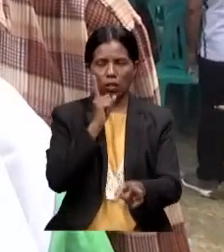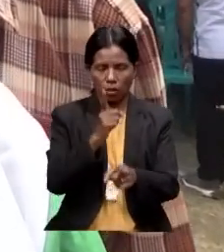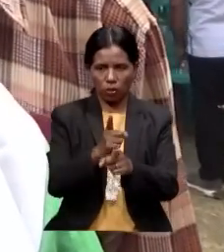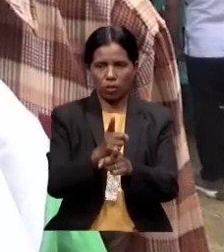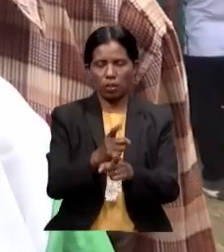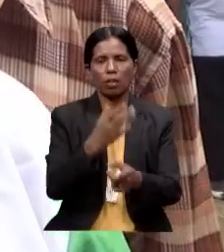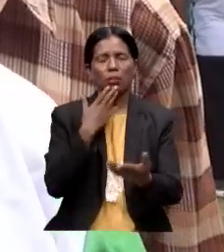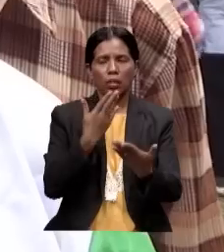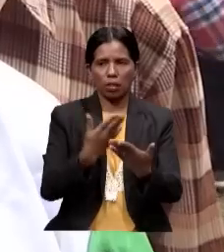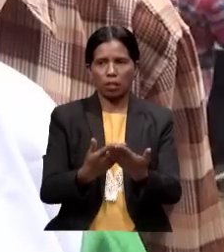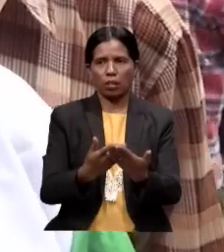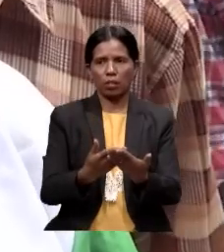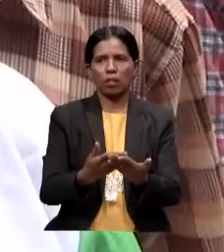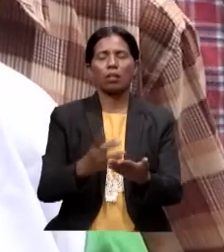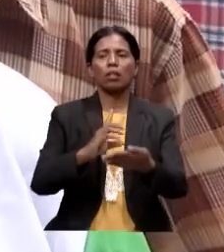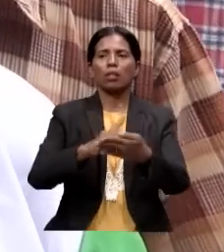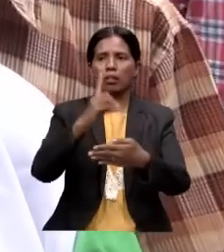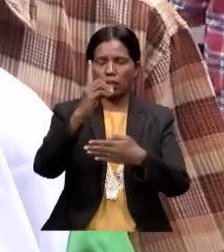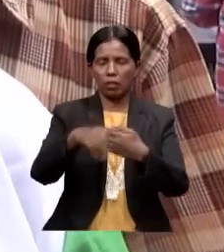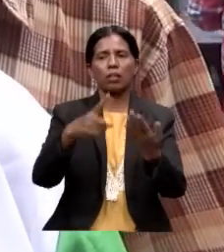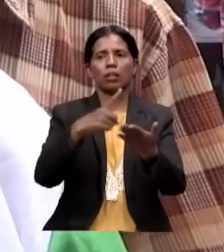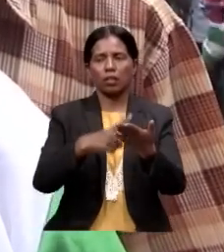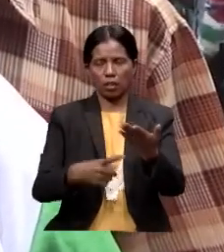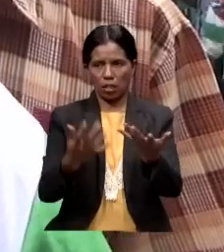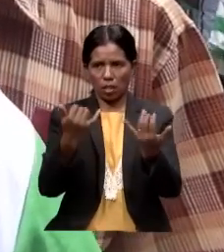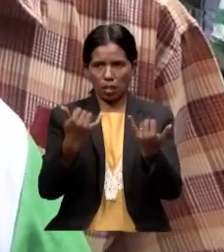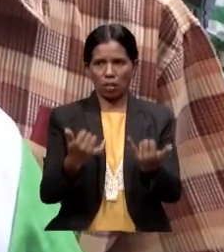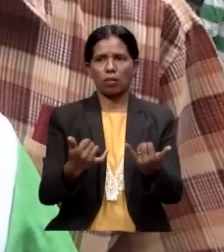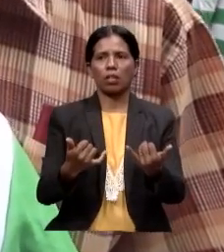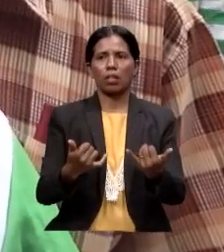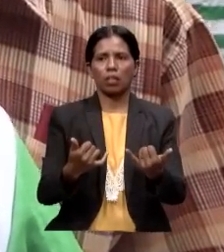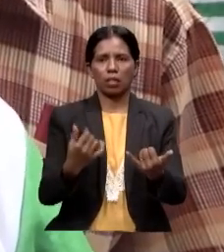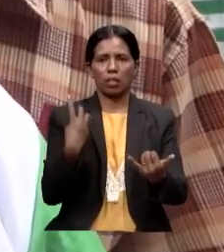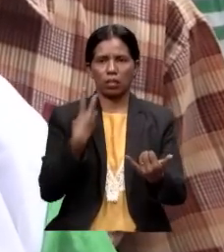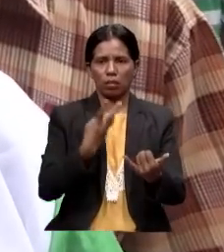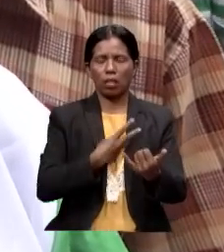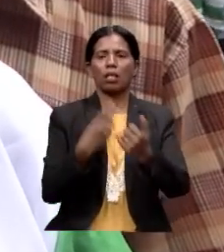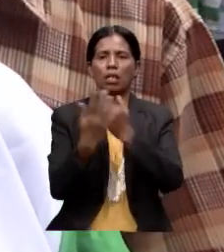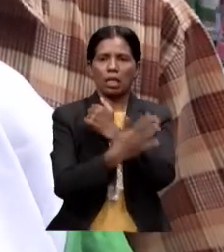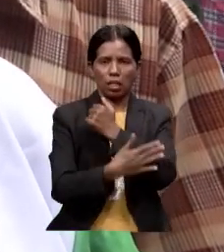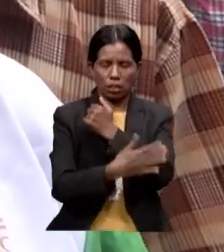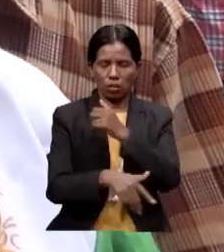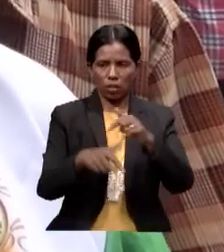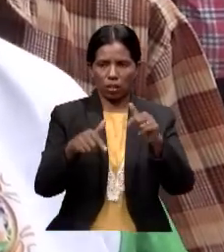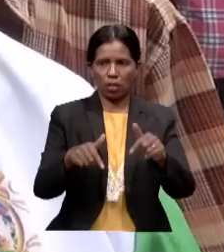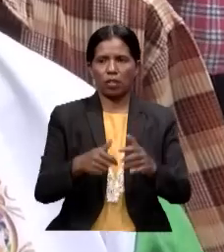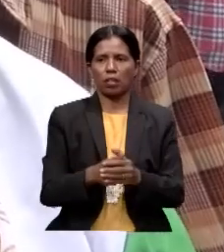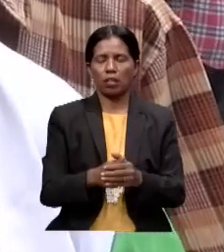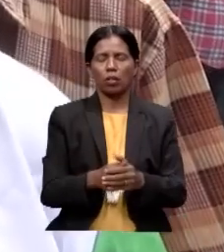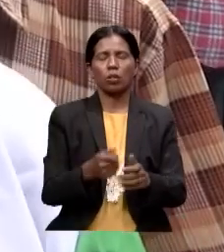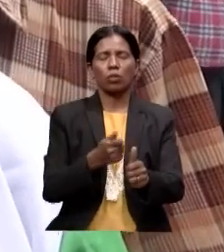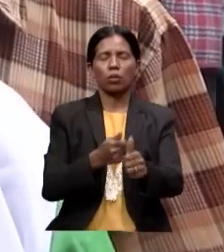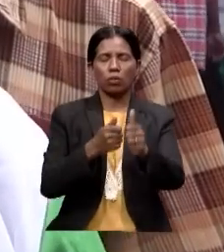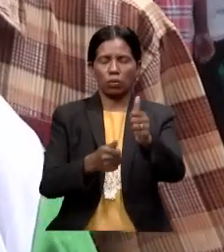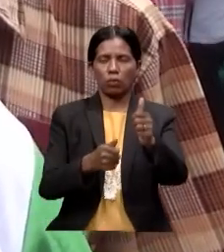mema que dia que bem que tarir o desenvolvimento será de agora ia itania na sala ainda né bem obras né bem com